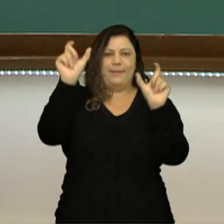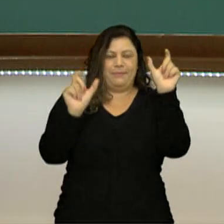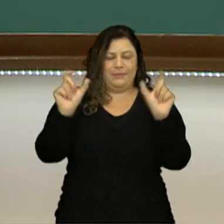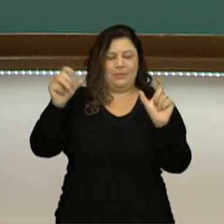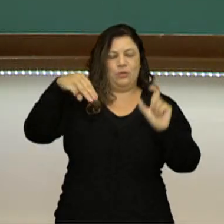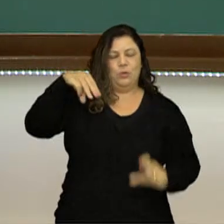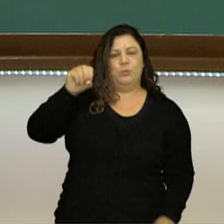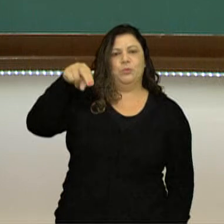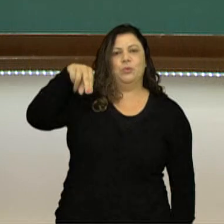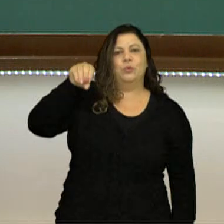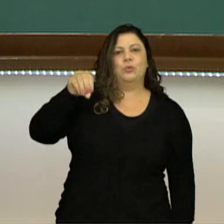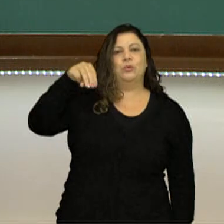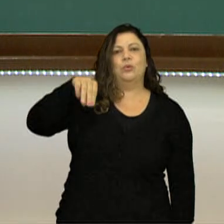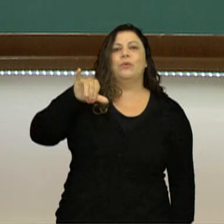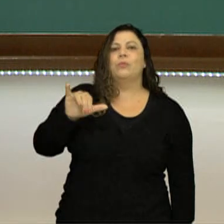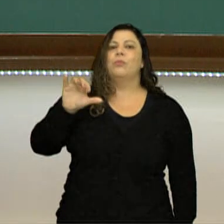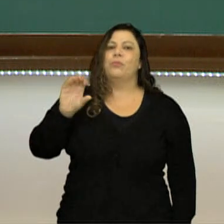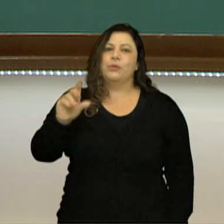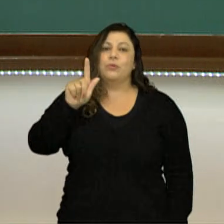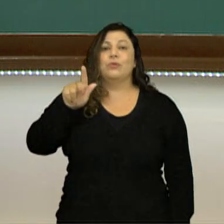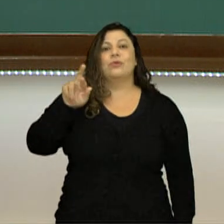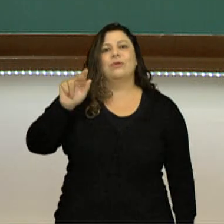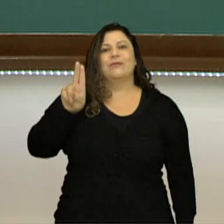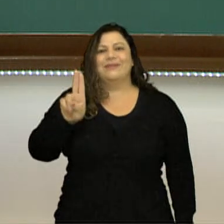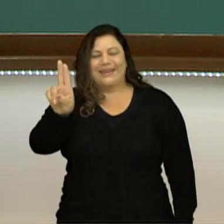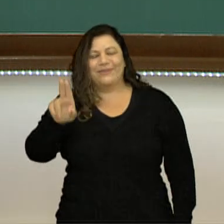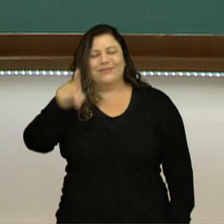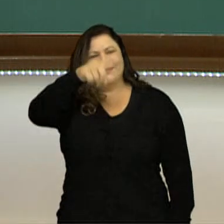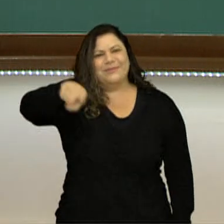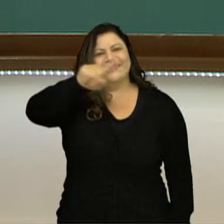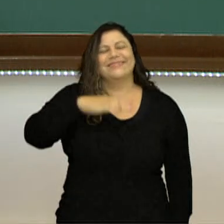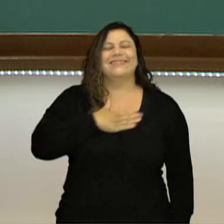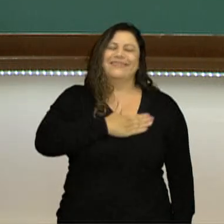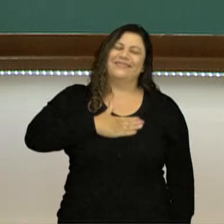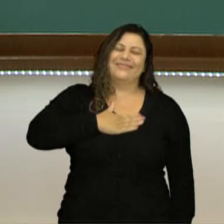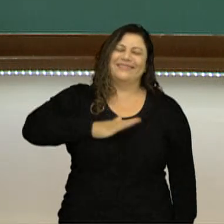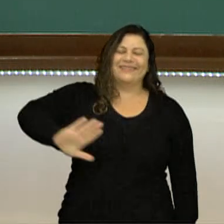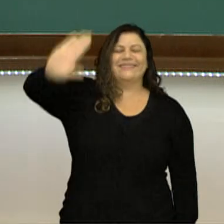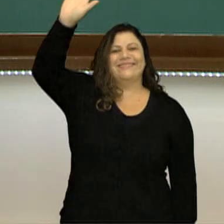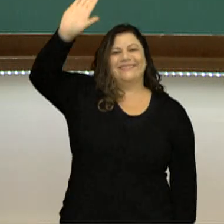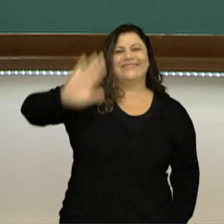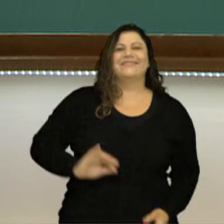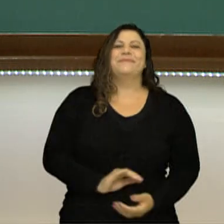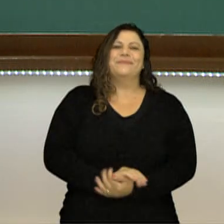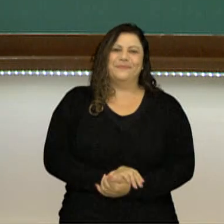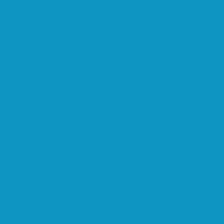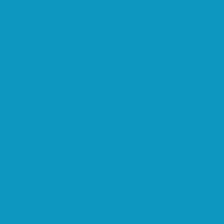e sobre o grau do monômio. Tá? Espero que vocês tenham gostado e até breve!